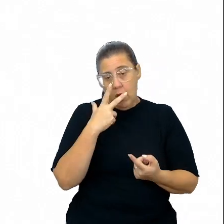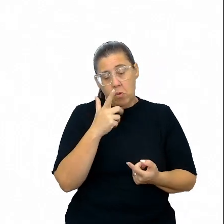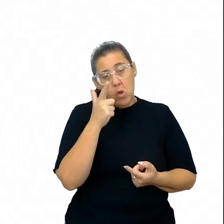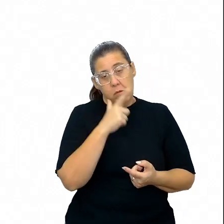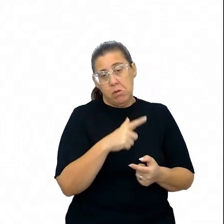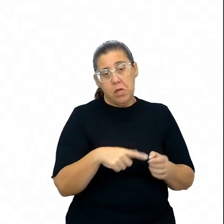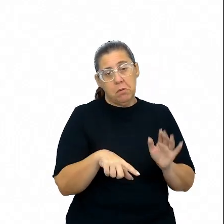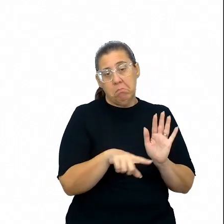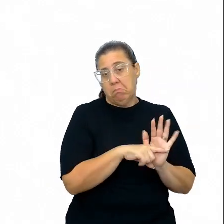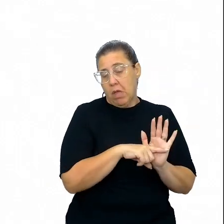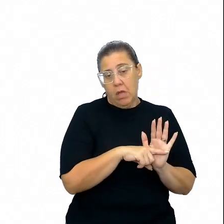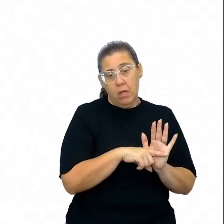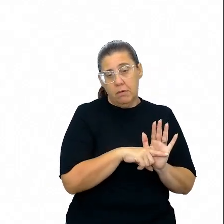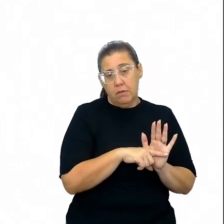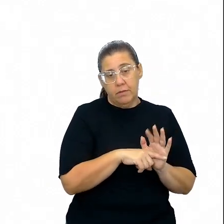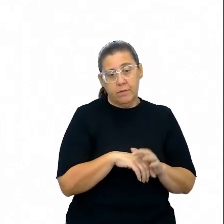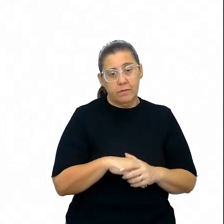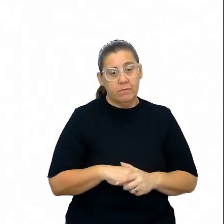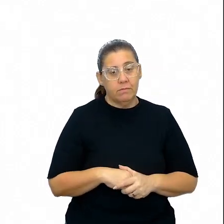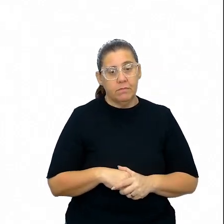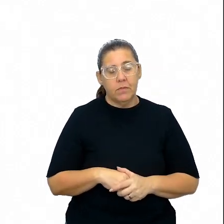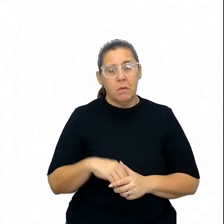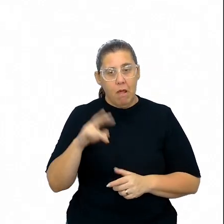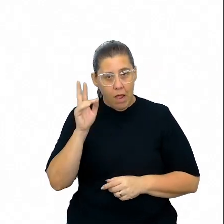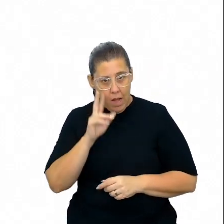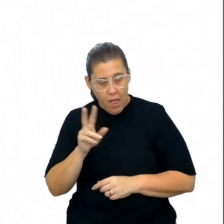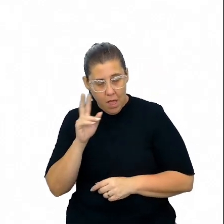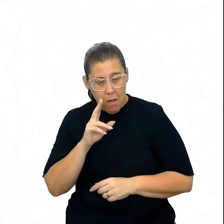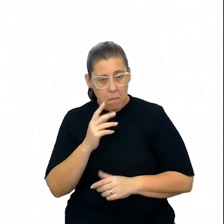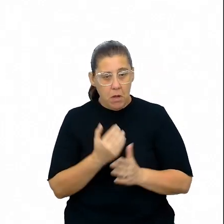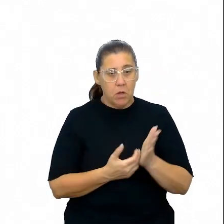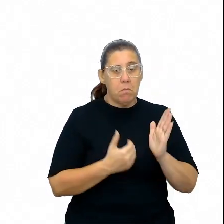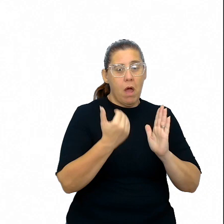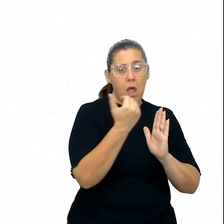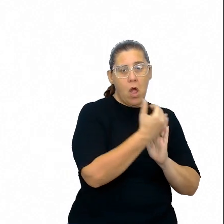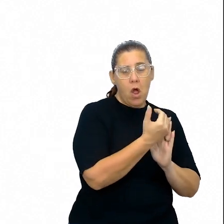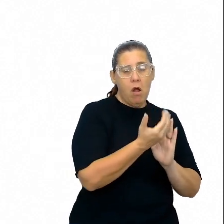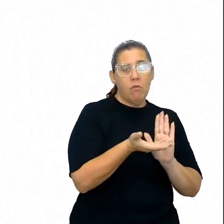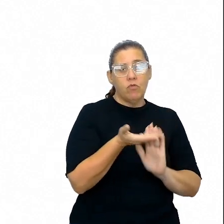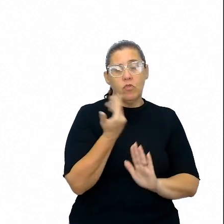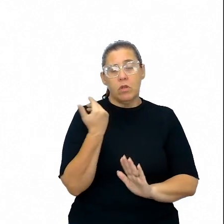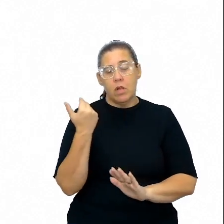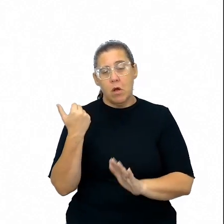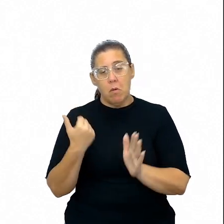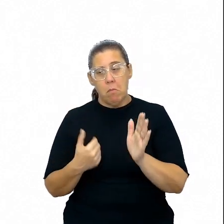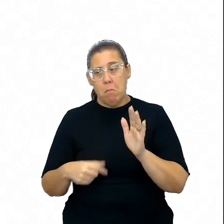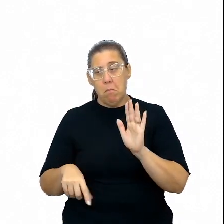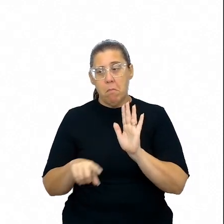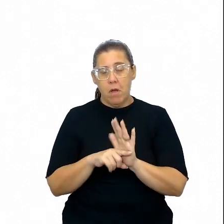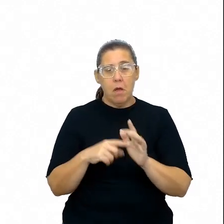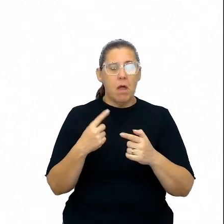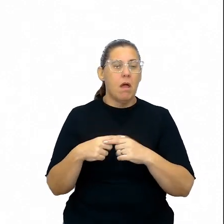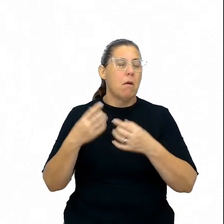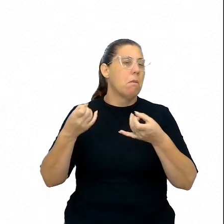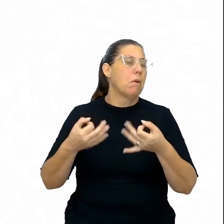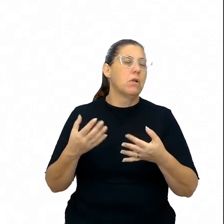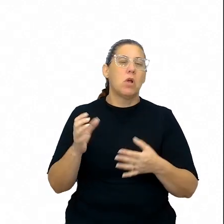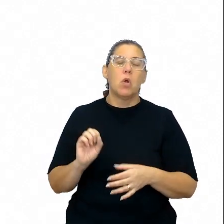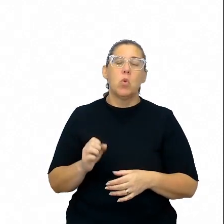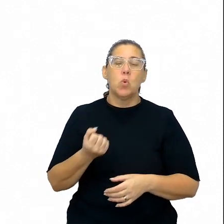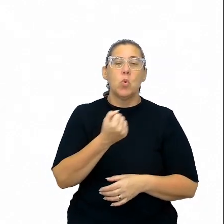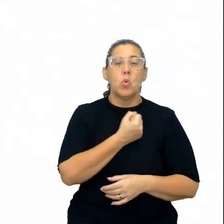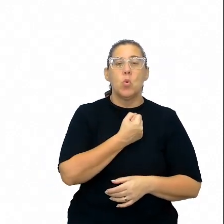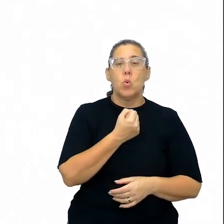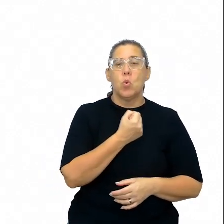subtrair números negativos ali, porque lembra a história do maior vai tirar o menor? Porque ele só está trabalhando ainda com os números inteiros, ele